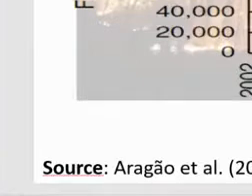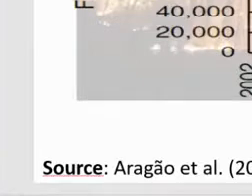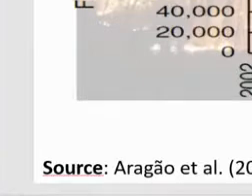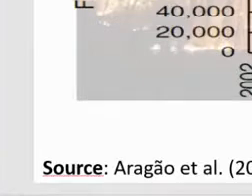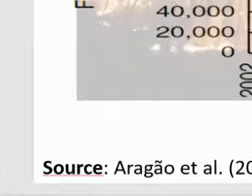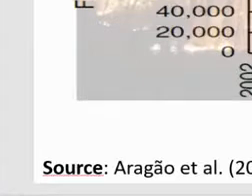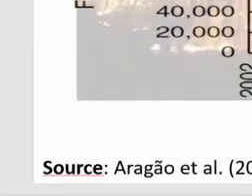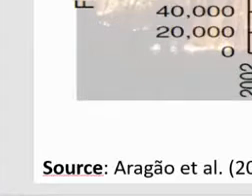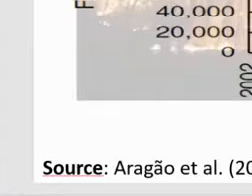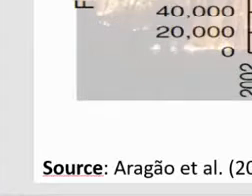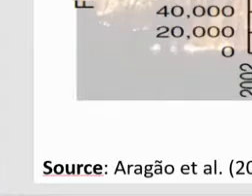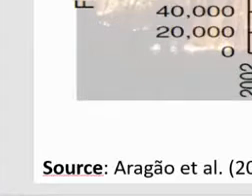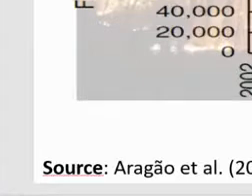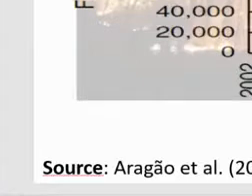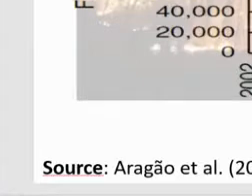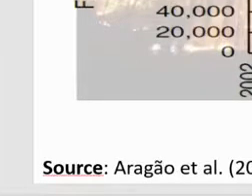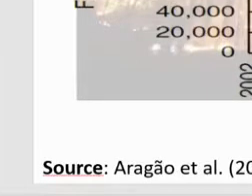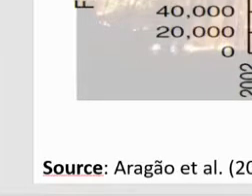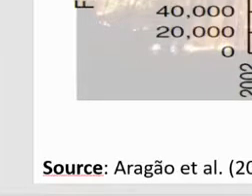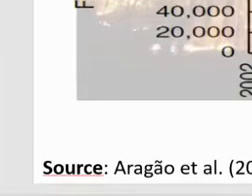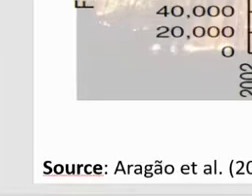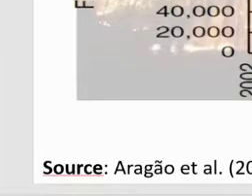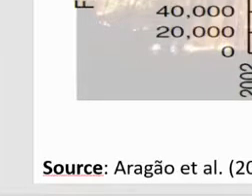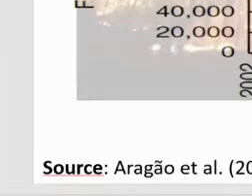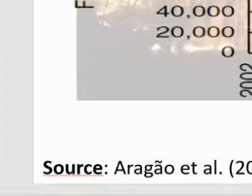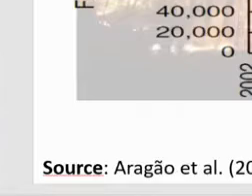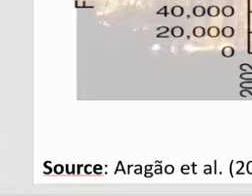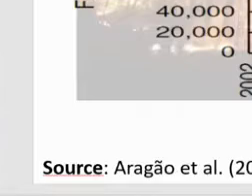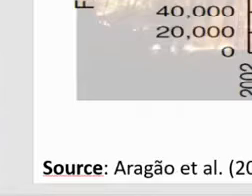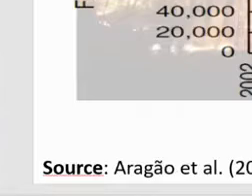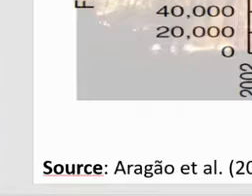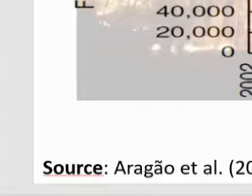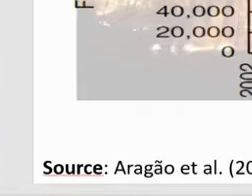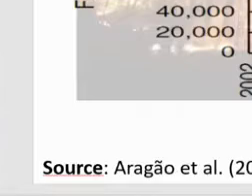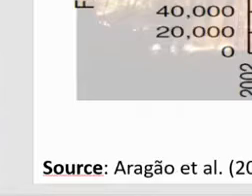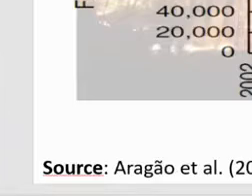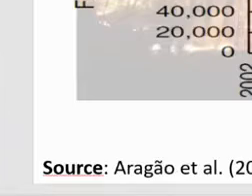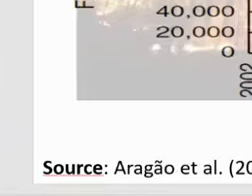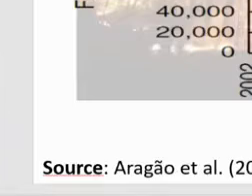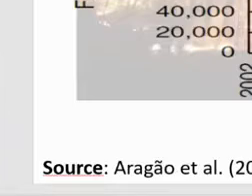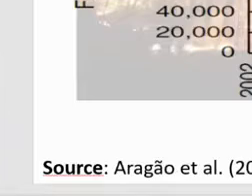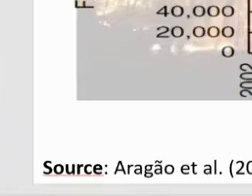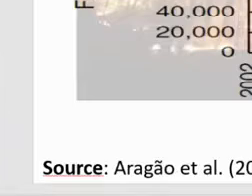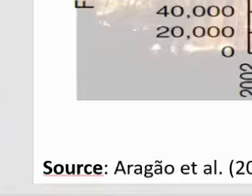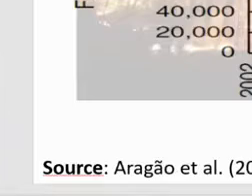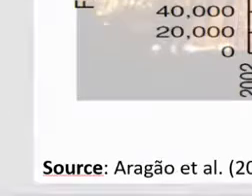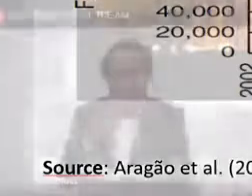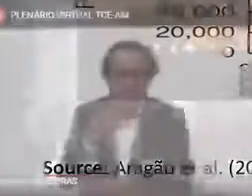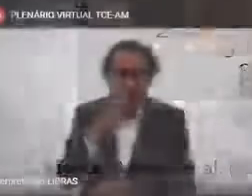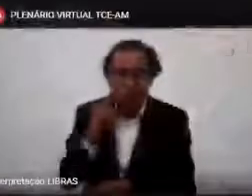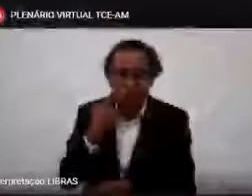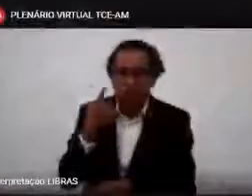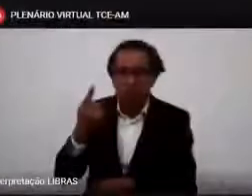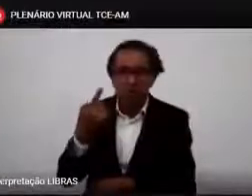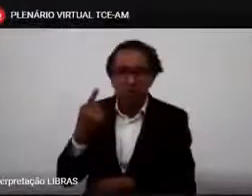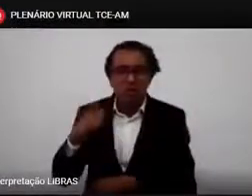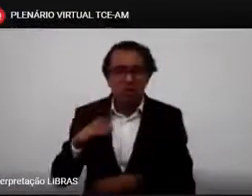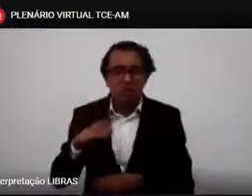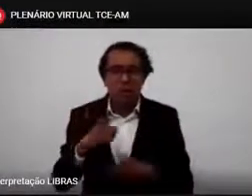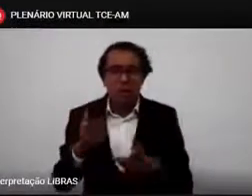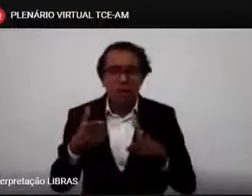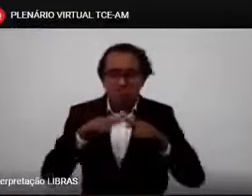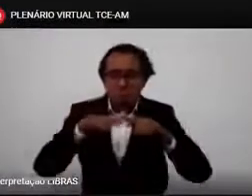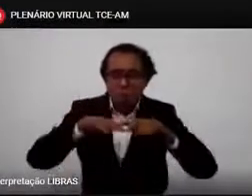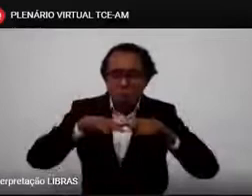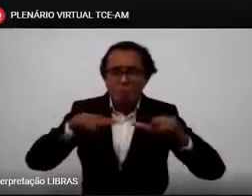secas essas em vermelho, 2005, 2010, 2015, 2016, todos esses fatores juntos, eles levam